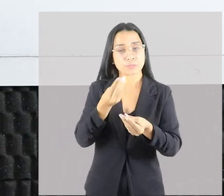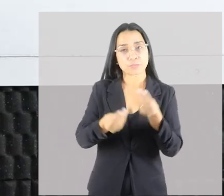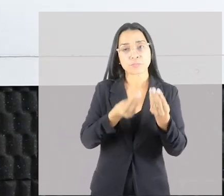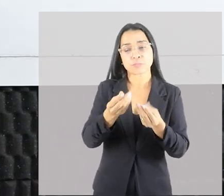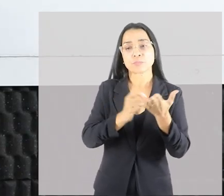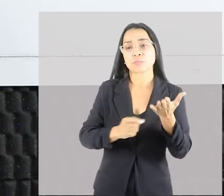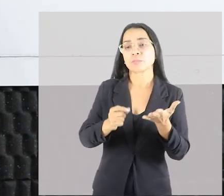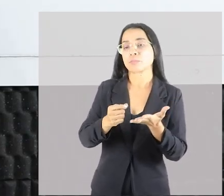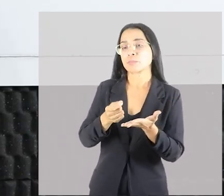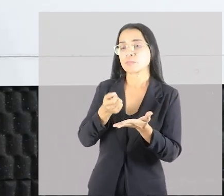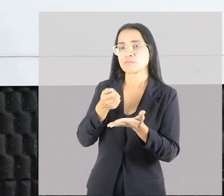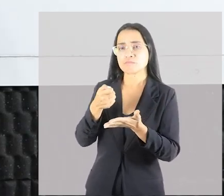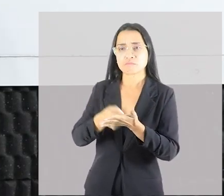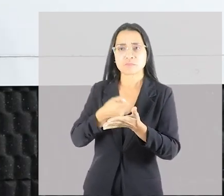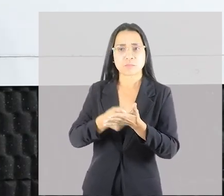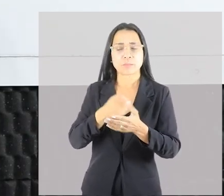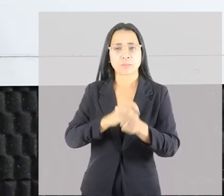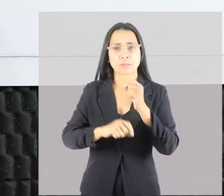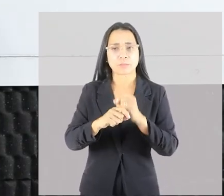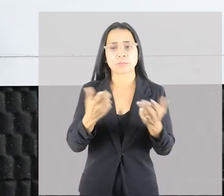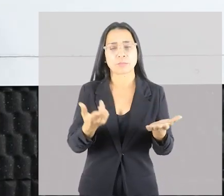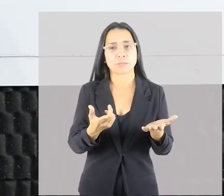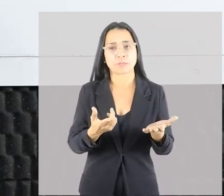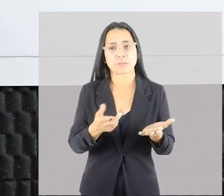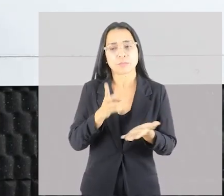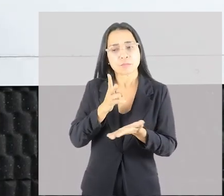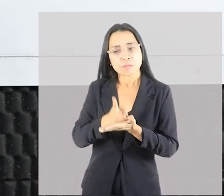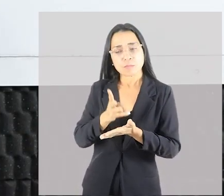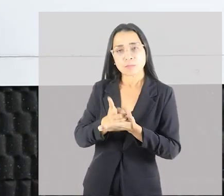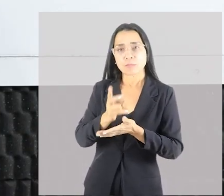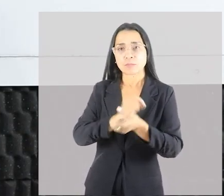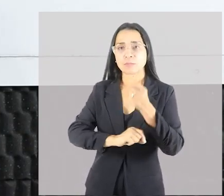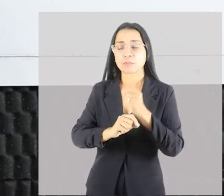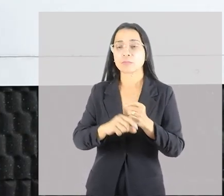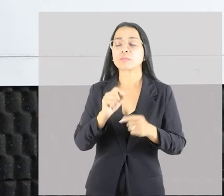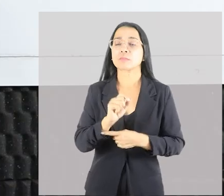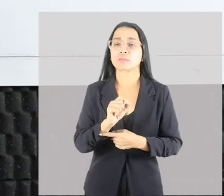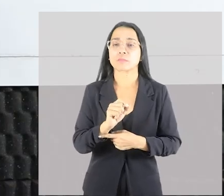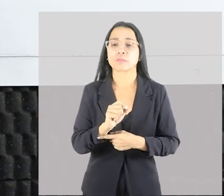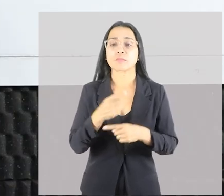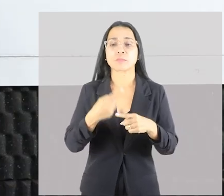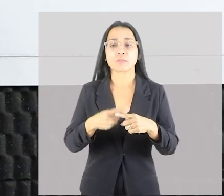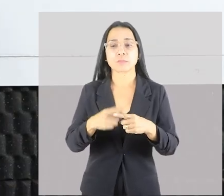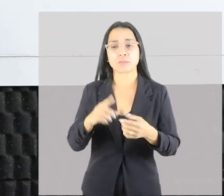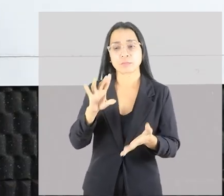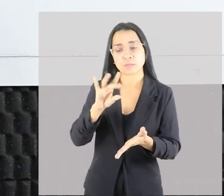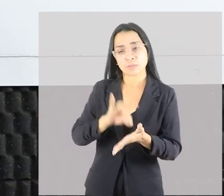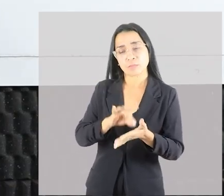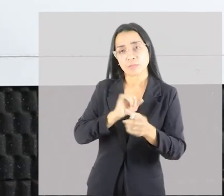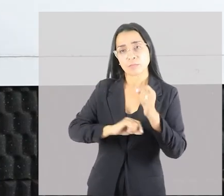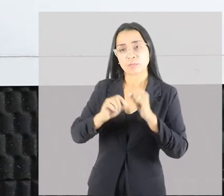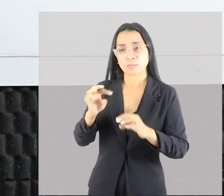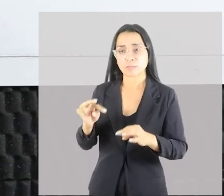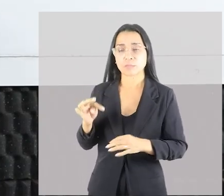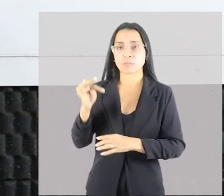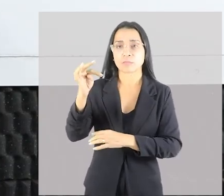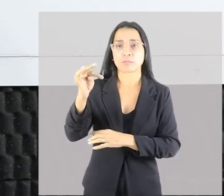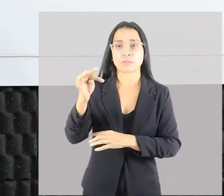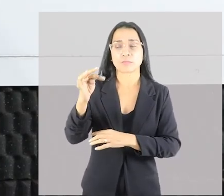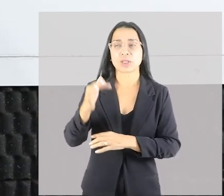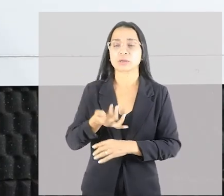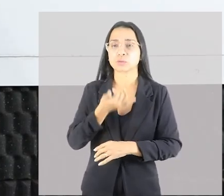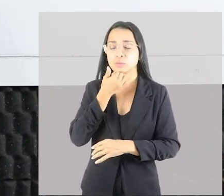muito incisiva, né? Tem aparecido aí com uma frequência muito grande para a gente, porque na verdade esse é o futuro, né,